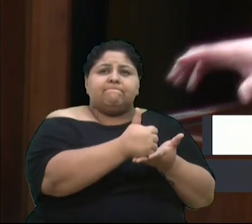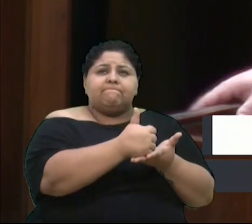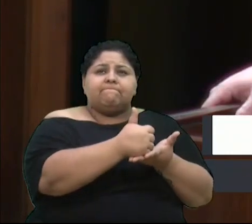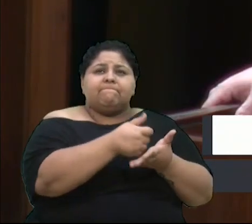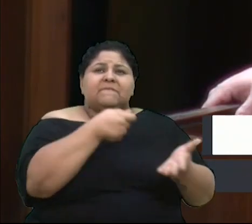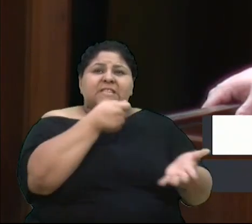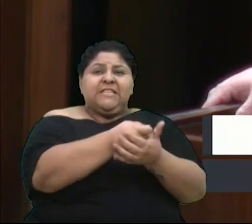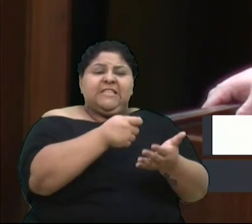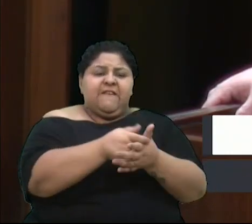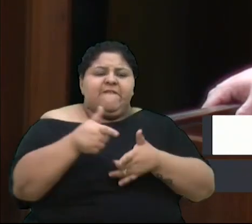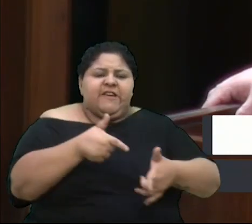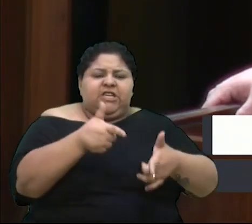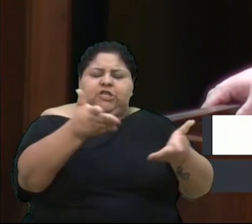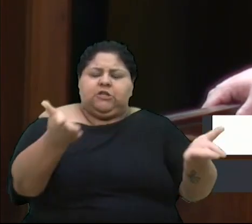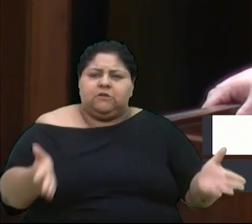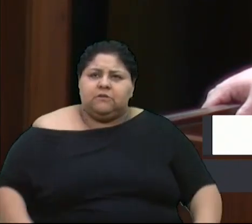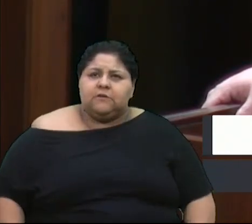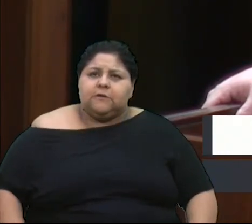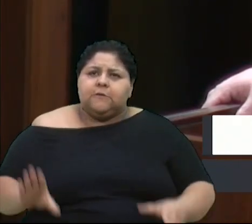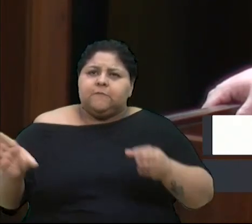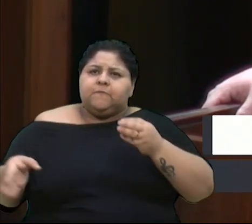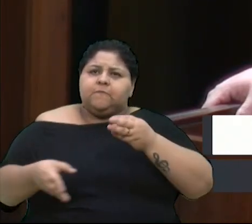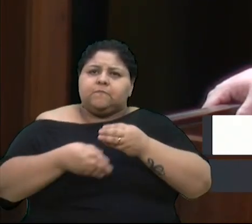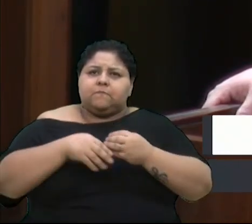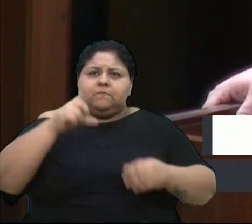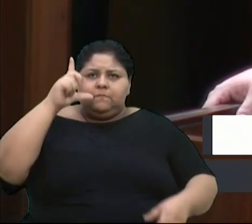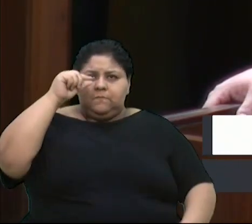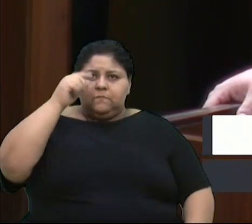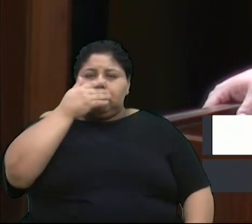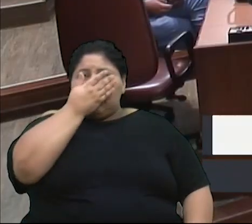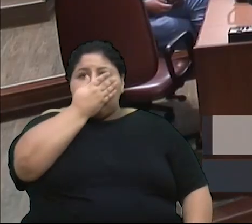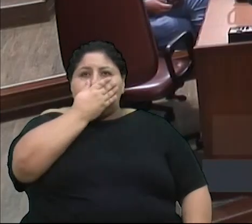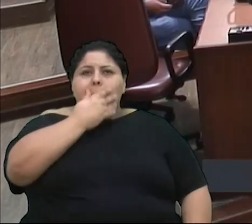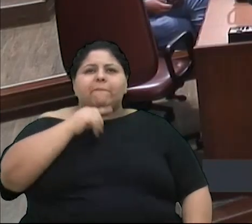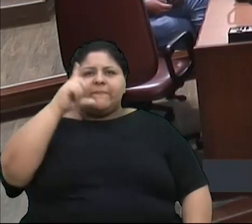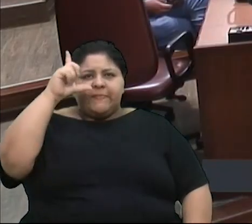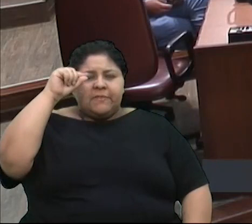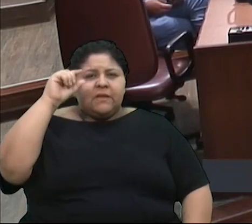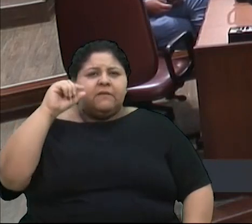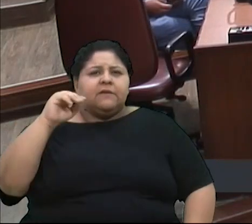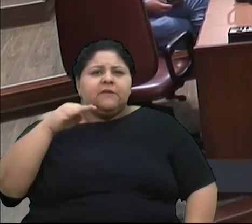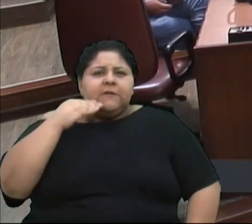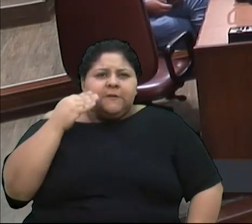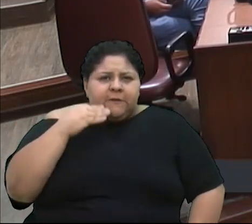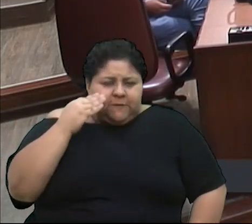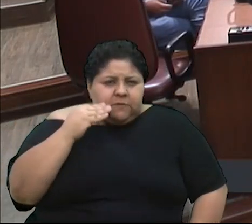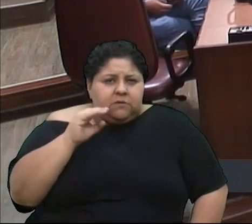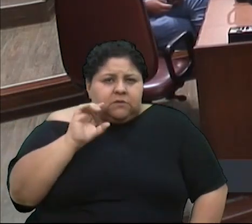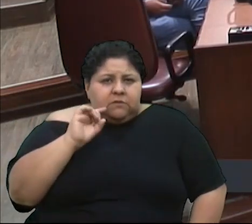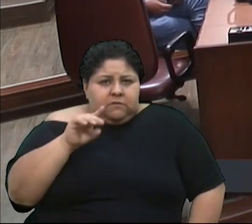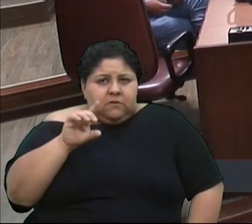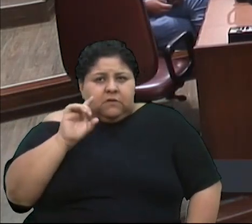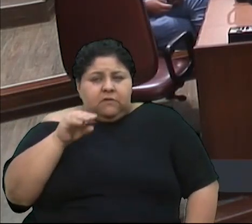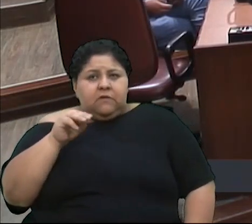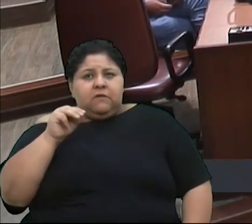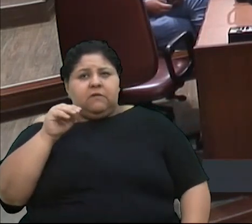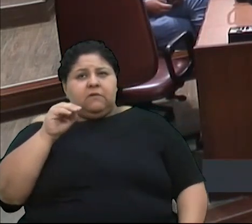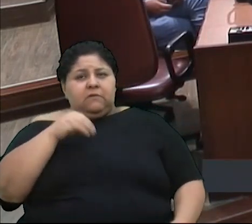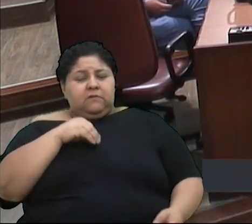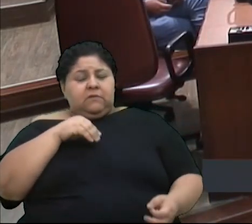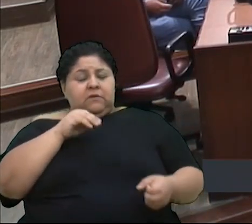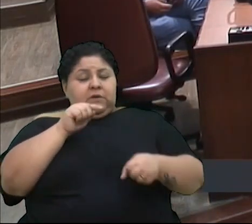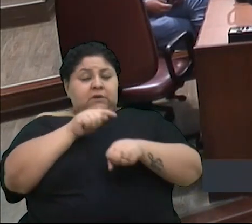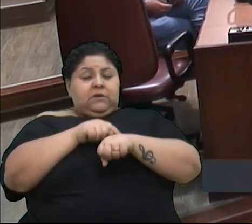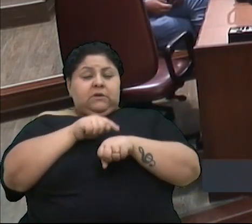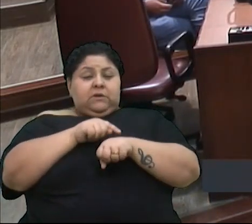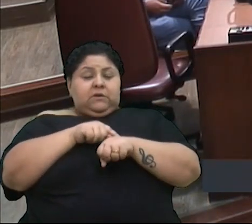defendendo o terrorista. Sua parte, vereador Scalco. Vereador Bortola, eu só vou abrir um parêntese que falta pouco tempo. Tem vereadora da